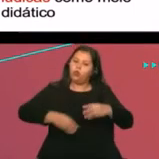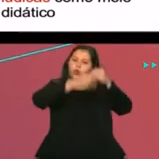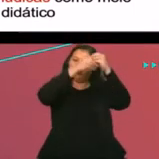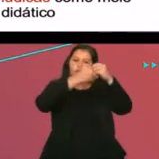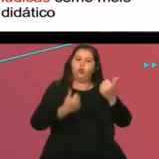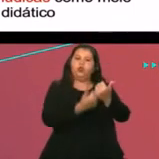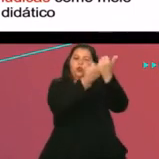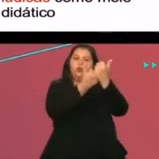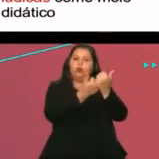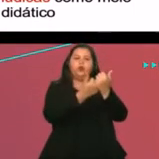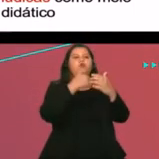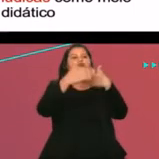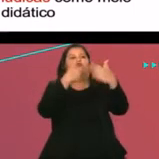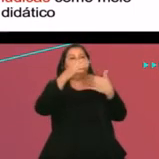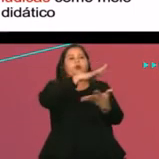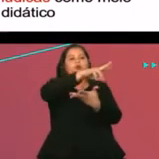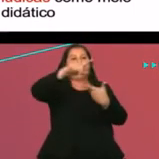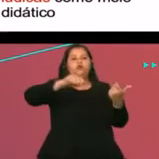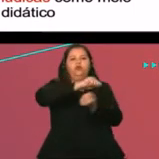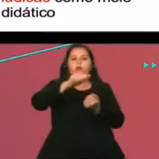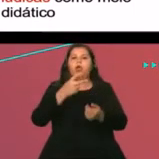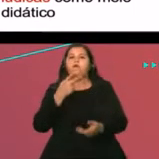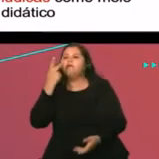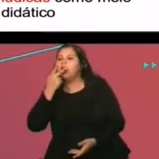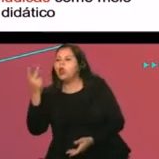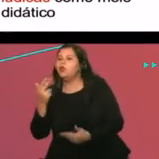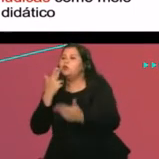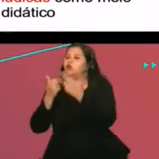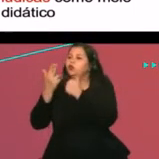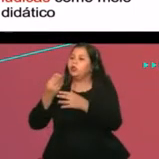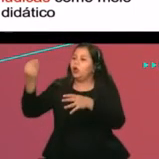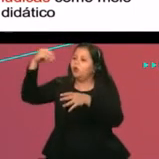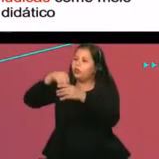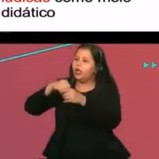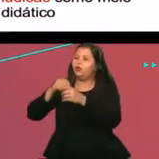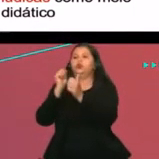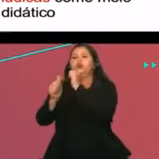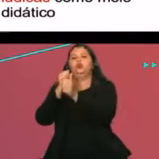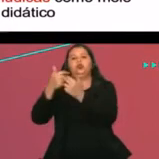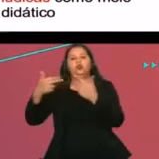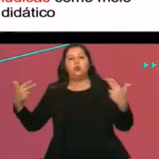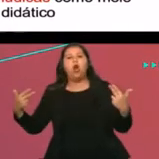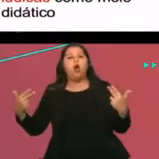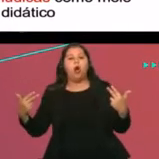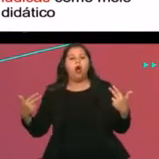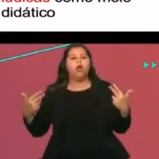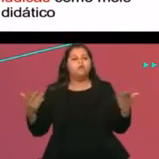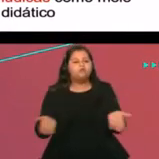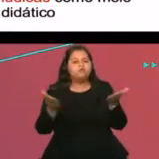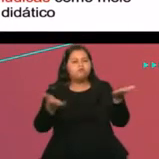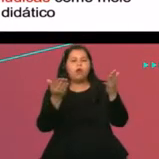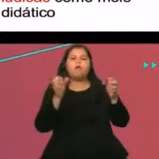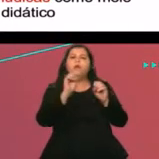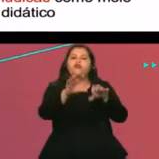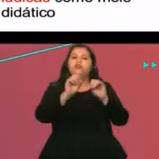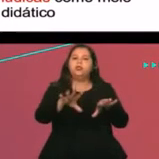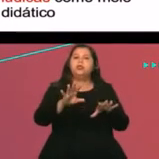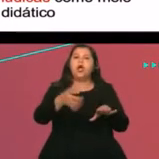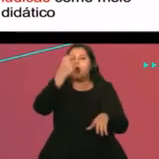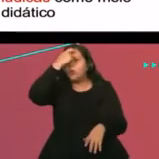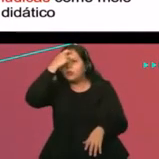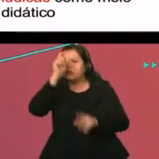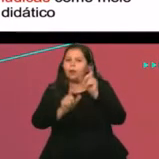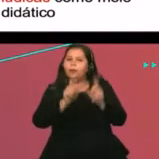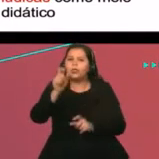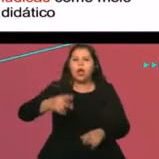sustentável falando sobre a nutrição no esporte e pelo Fitness com forma de conscientização alimentar o que que as pessoas tem que